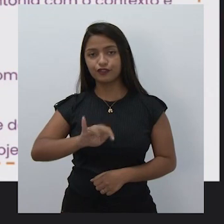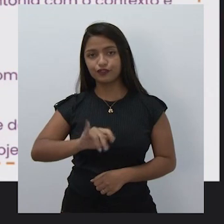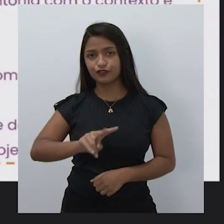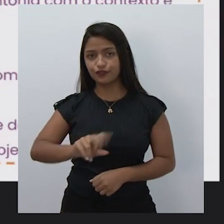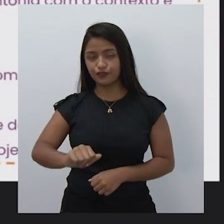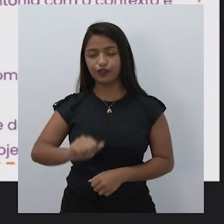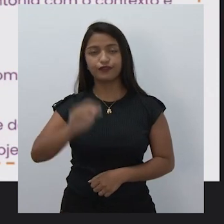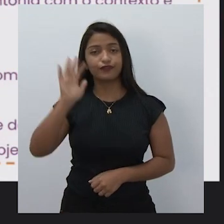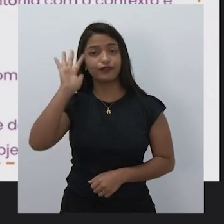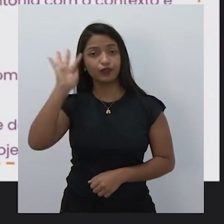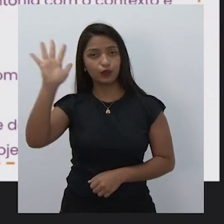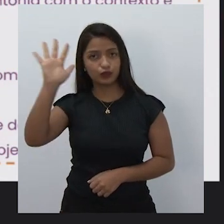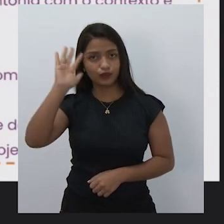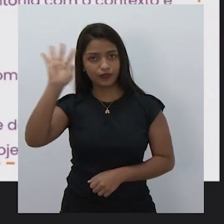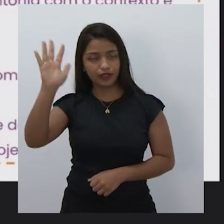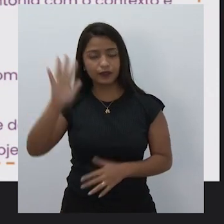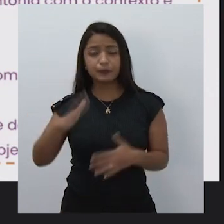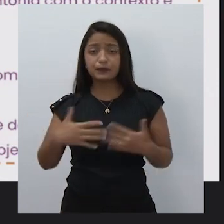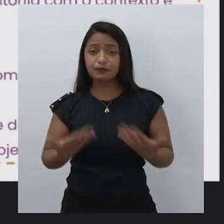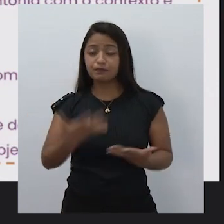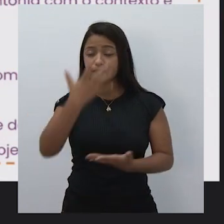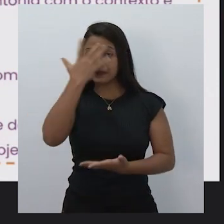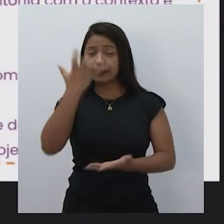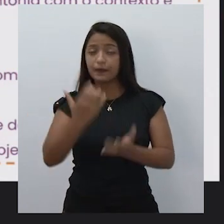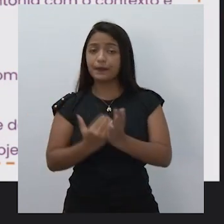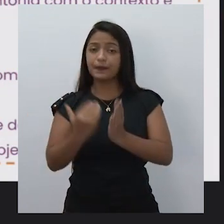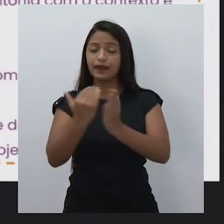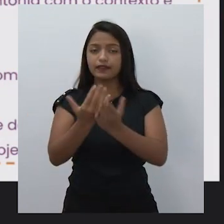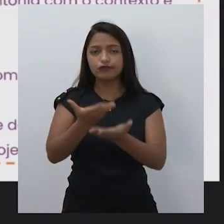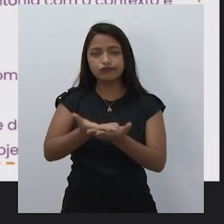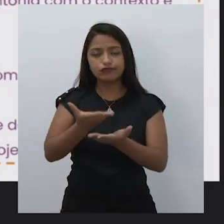alguém que queira ir além estudando